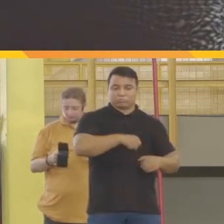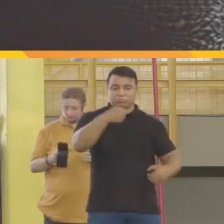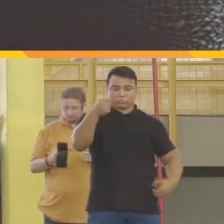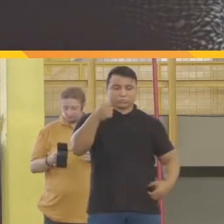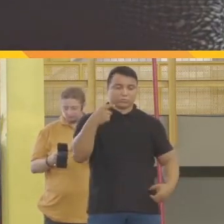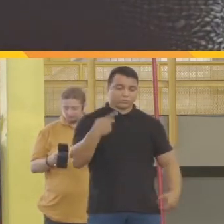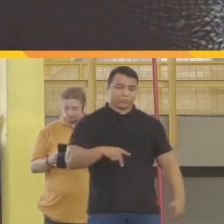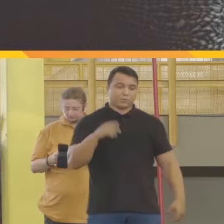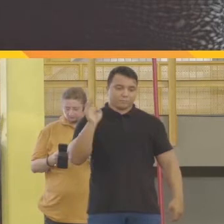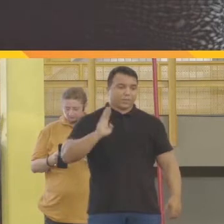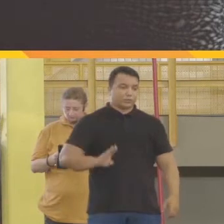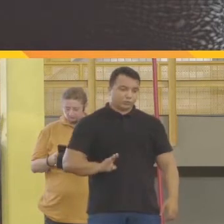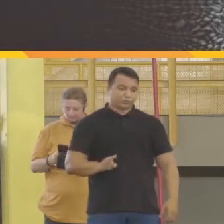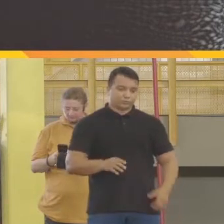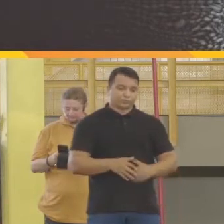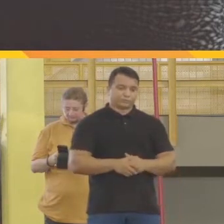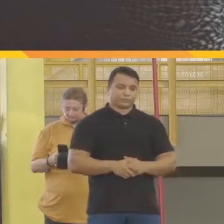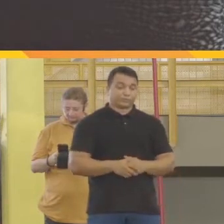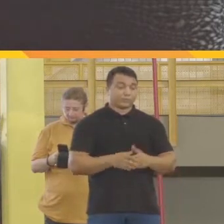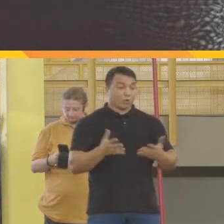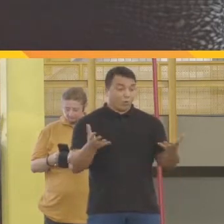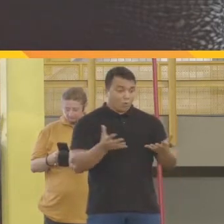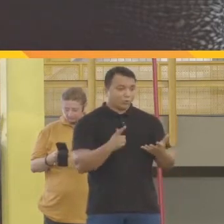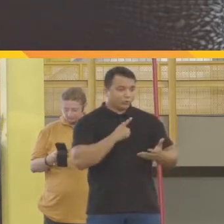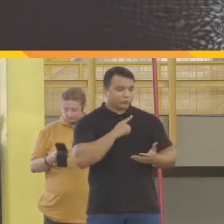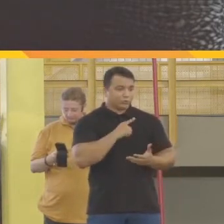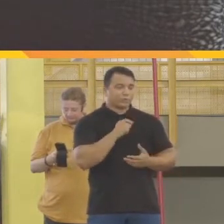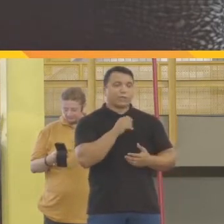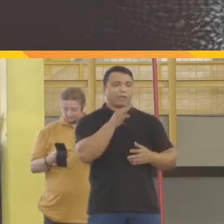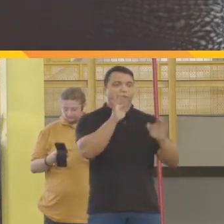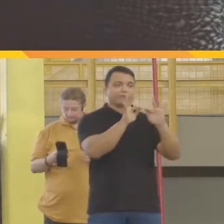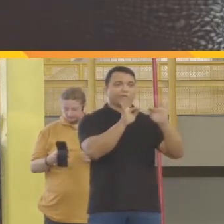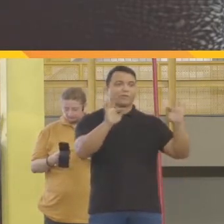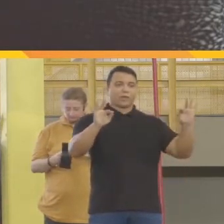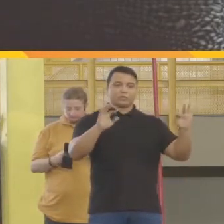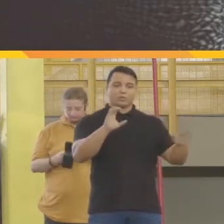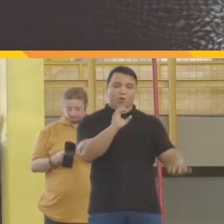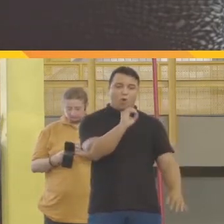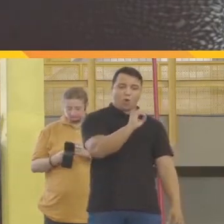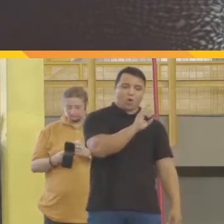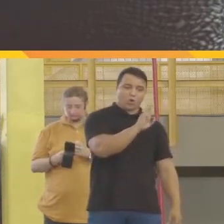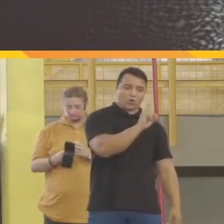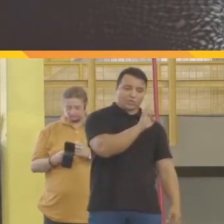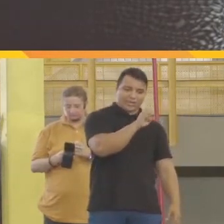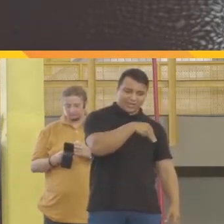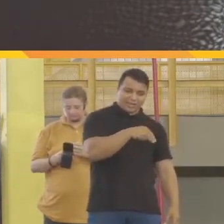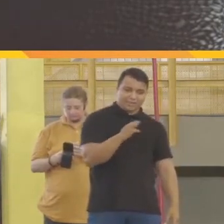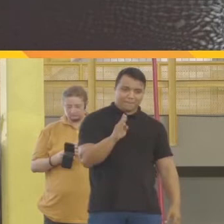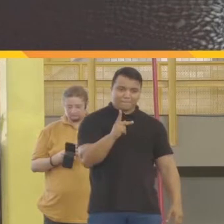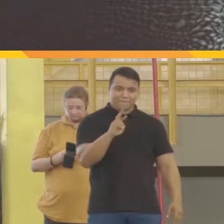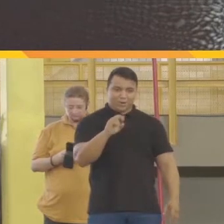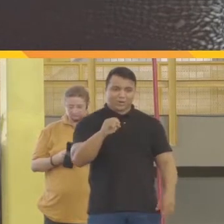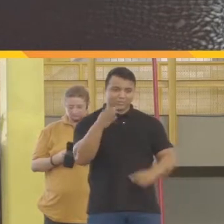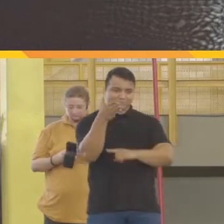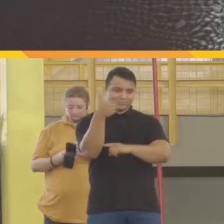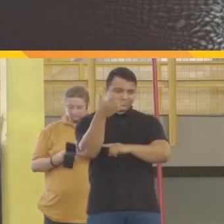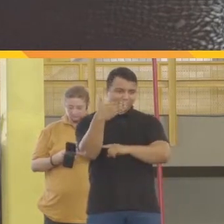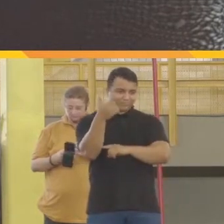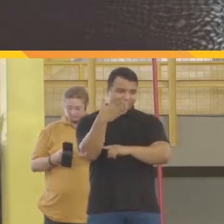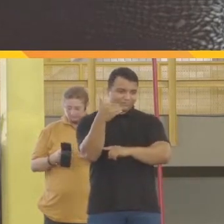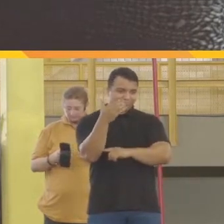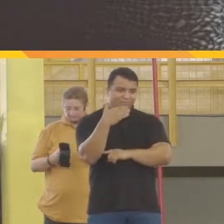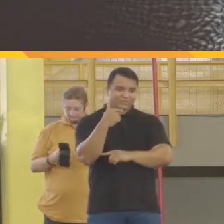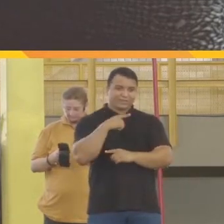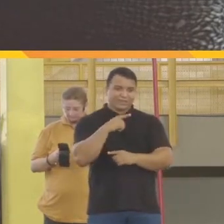da República no Brasil. Se hoje nós temos aquela frase ordem e progresso estampada em nossa bandeira, não